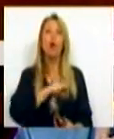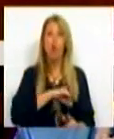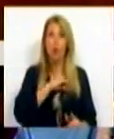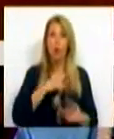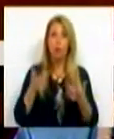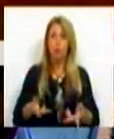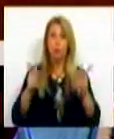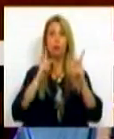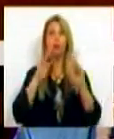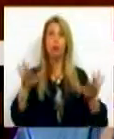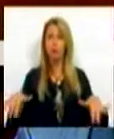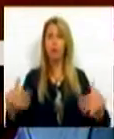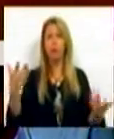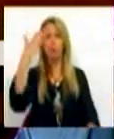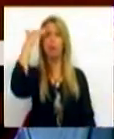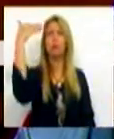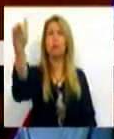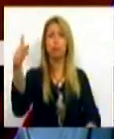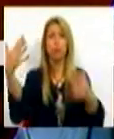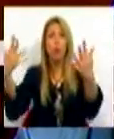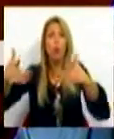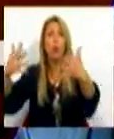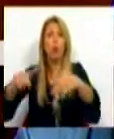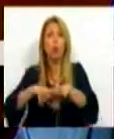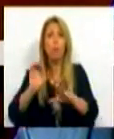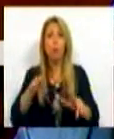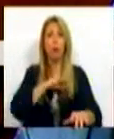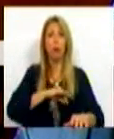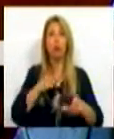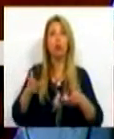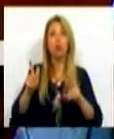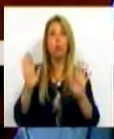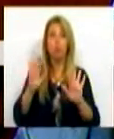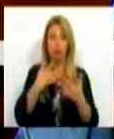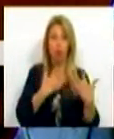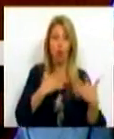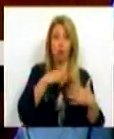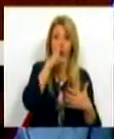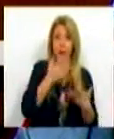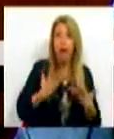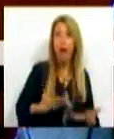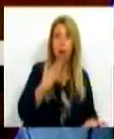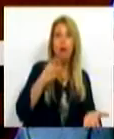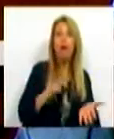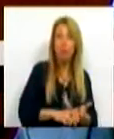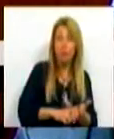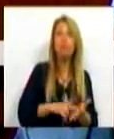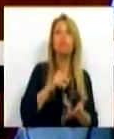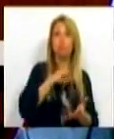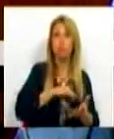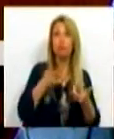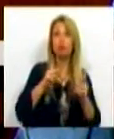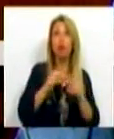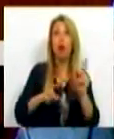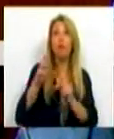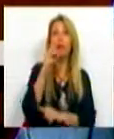poderá fazer todas as contas que quiser sobre o rendimento disponível, mas a verdade é que neste Orçamento de Estado o rendimento disponível aumenta